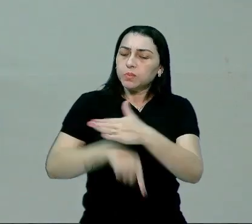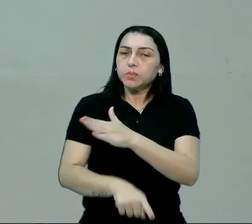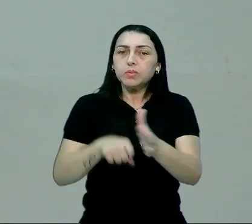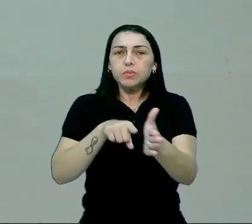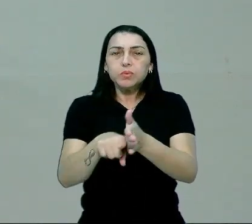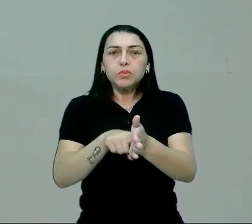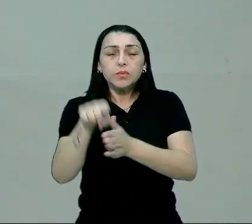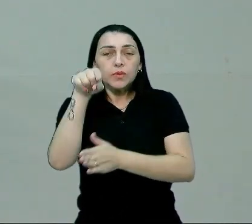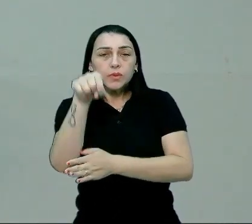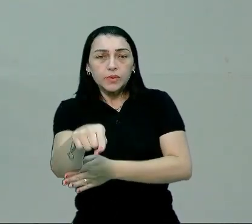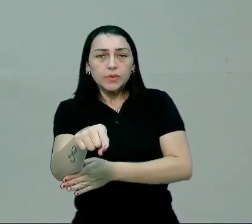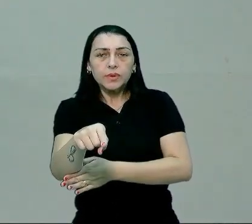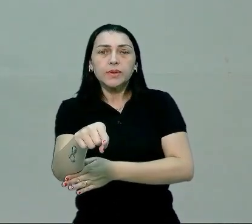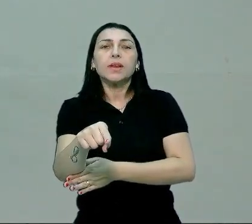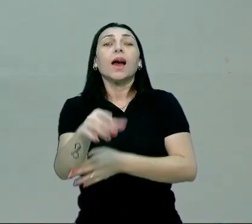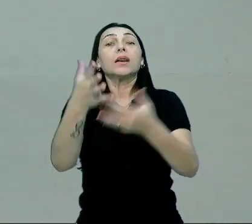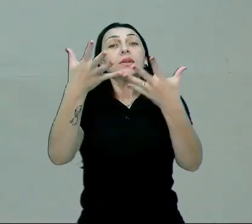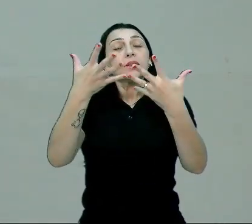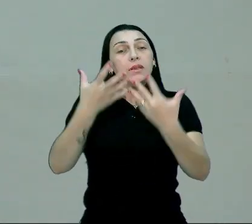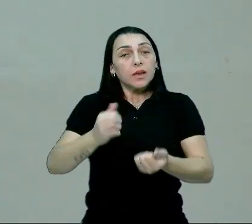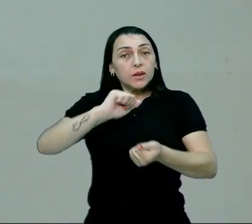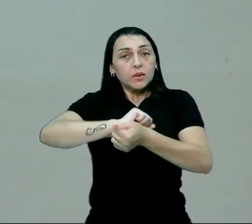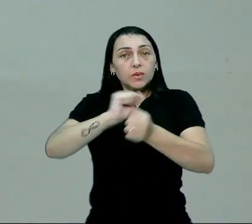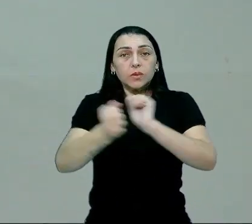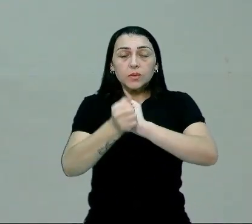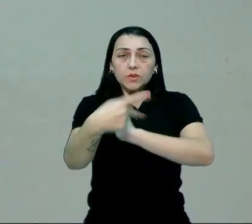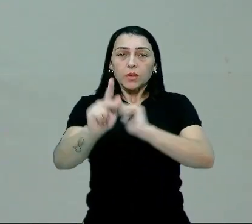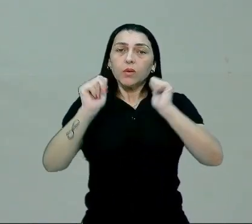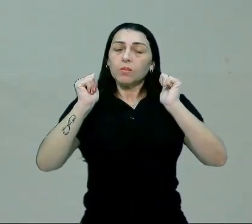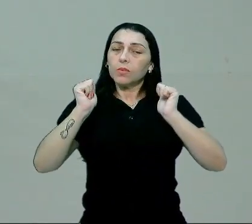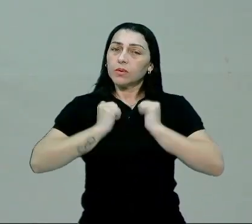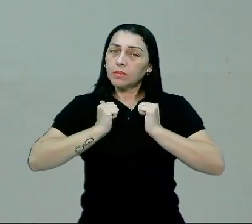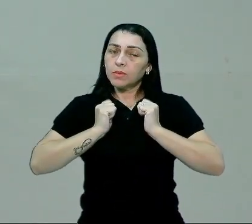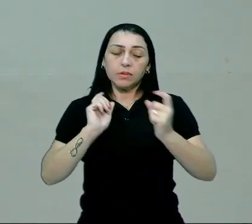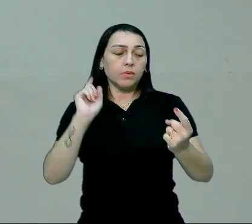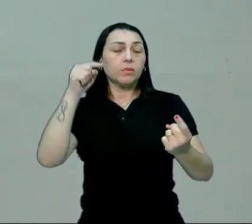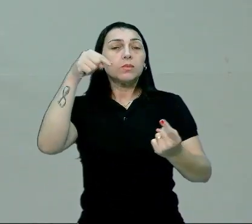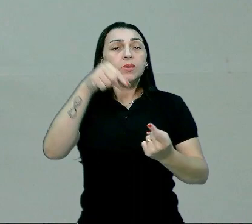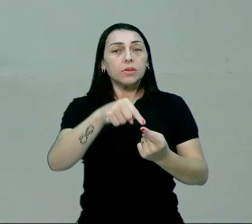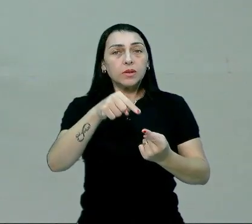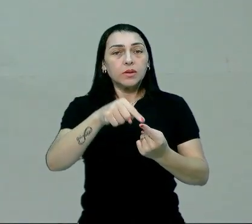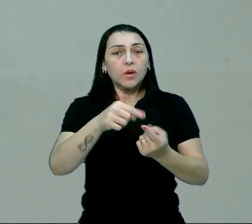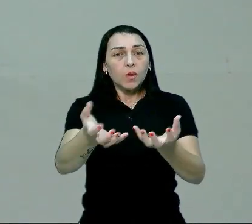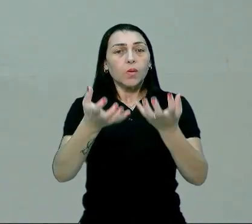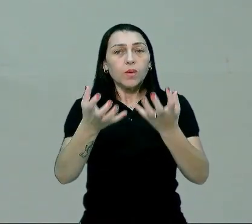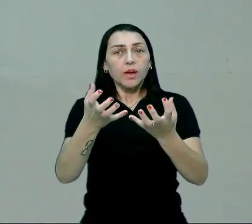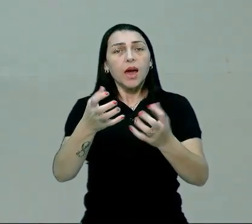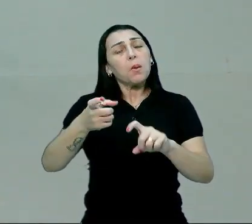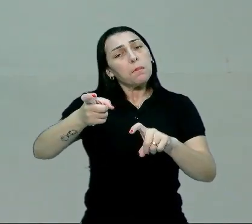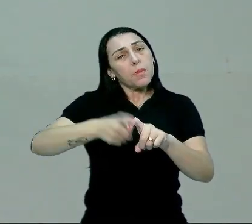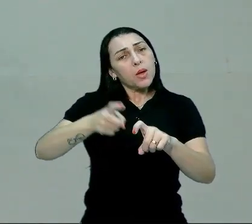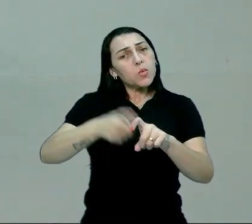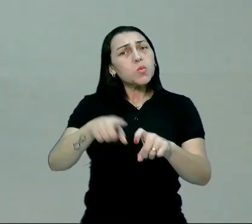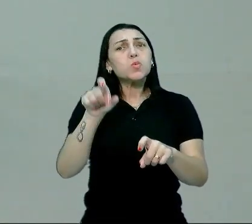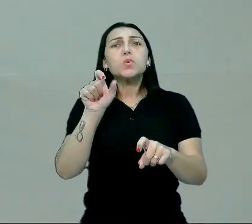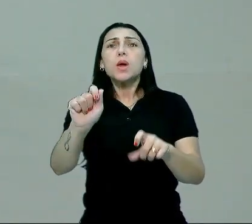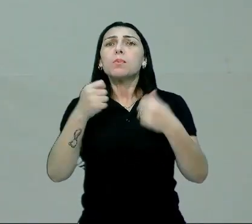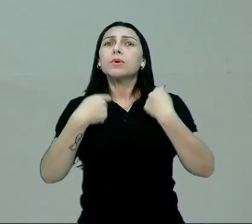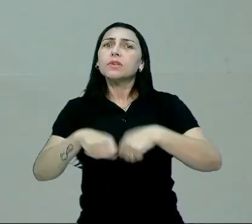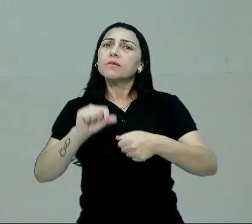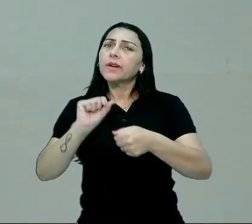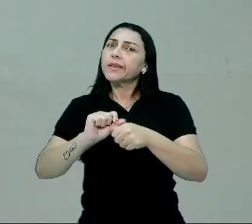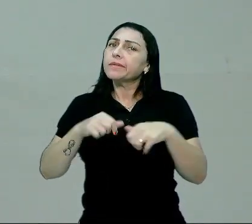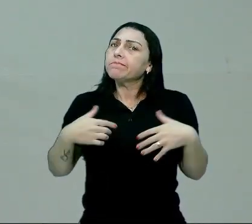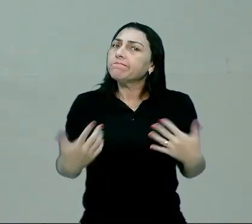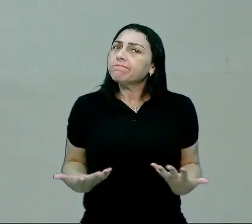do momento que você adequa o seu comportamento para essa finalidade. Eu quero ser médico, o que é que eu tenho que